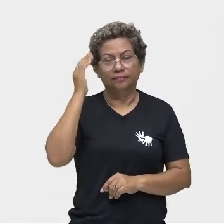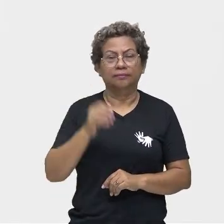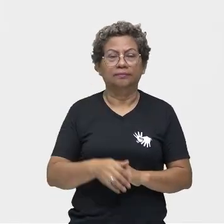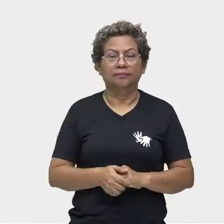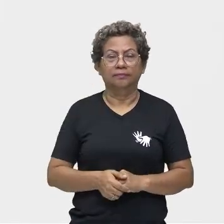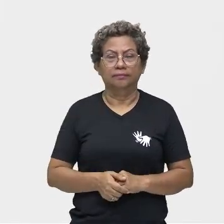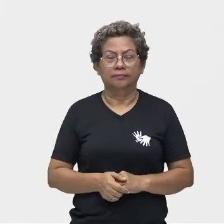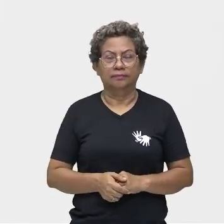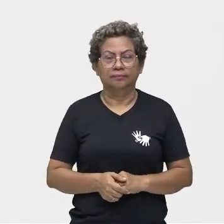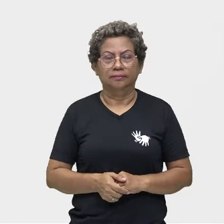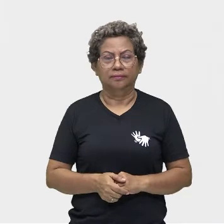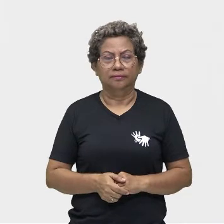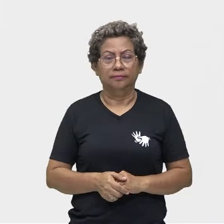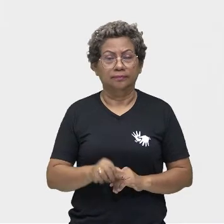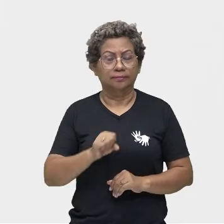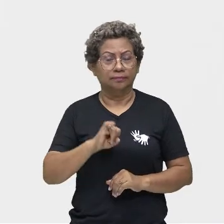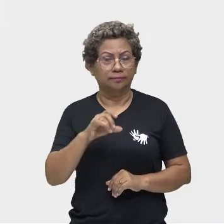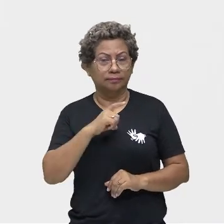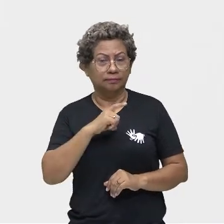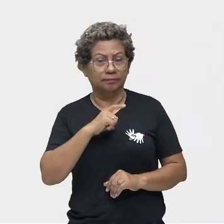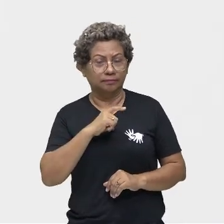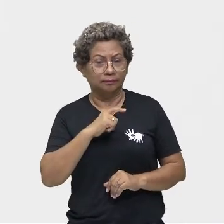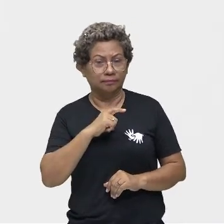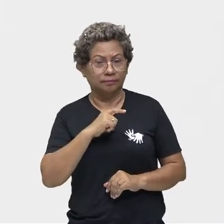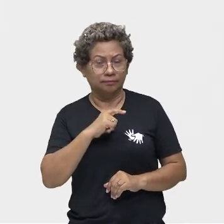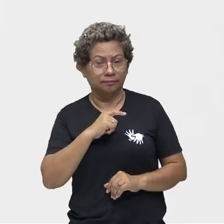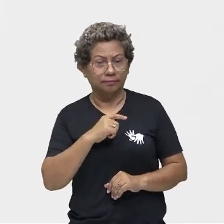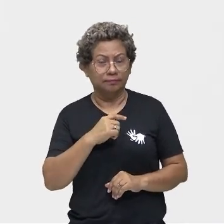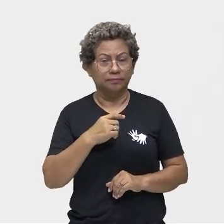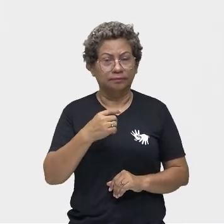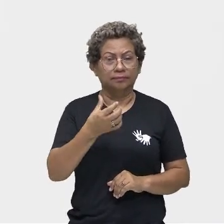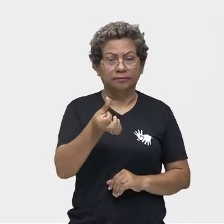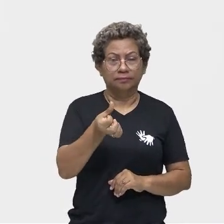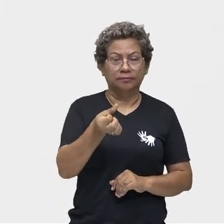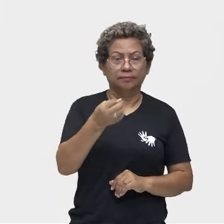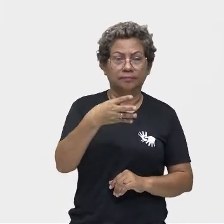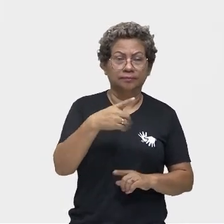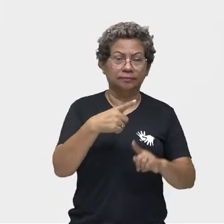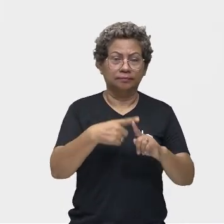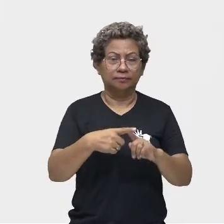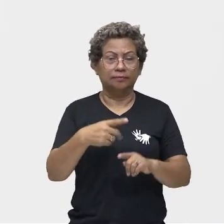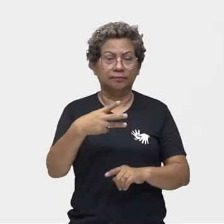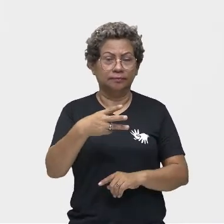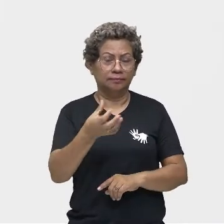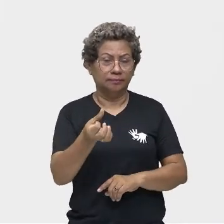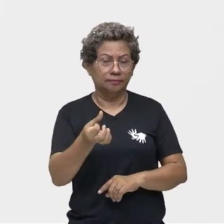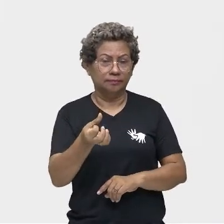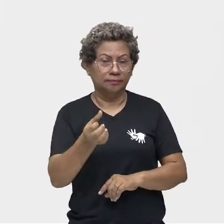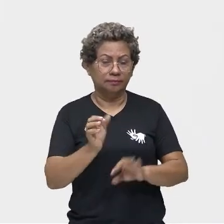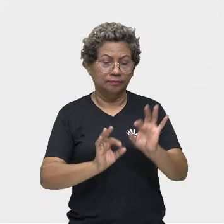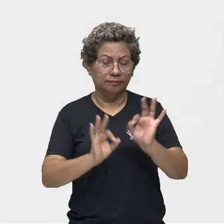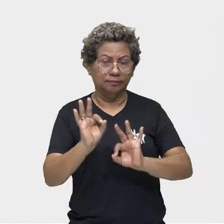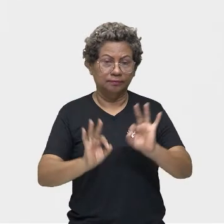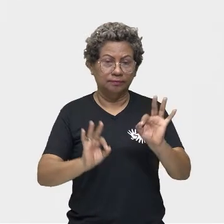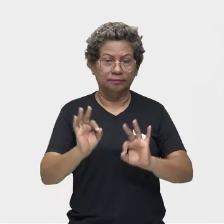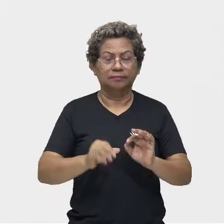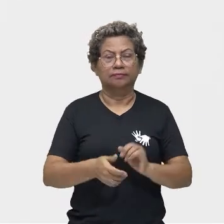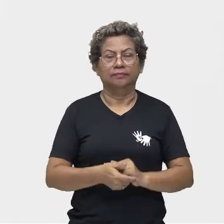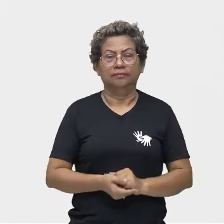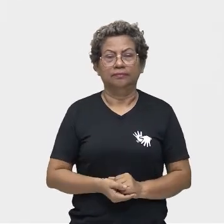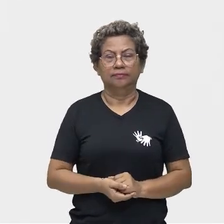tenho raiz de 64 que multiplica a raiz de 36, eu posso ter isso daqui escrito da seguinte forma: raiz